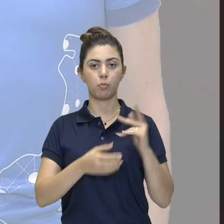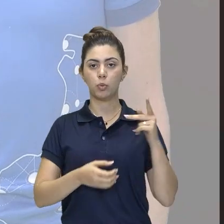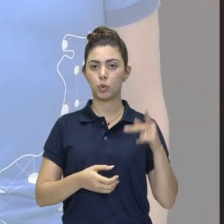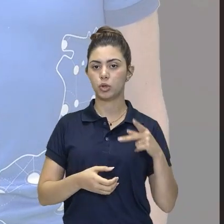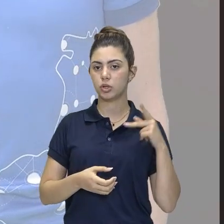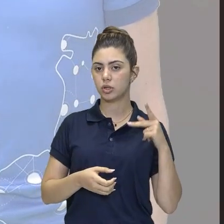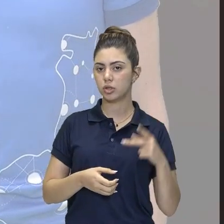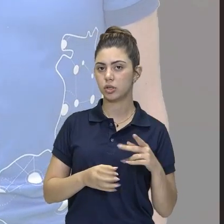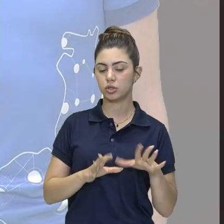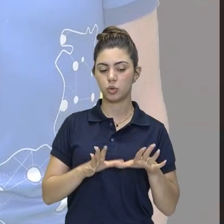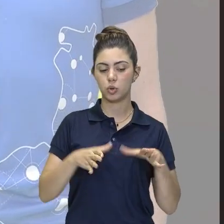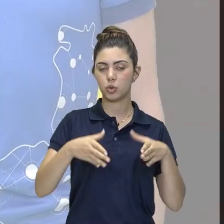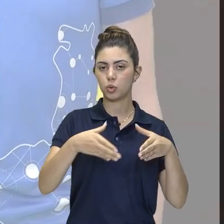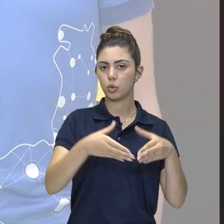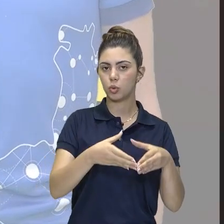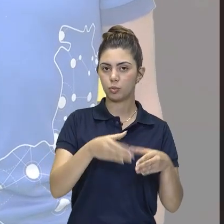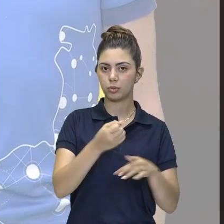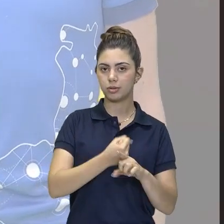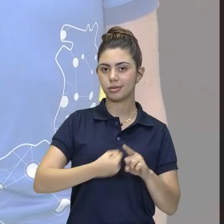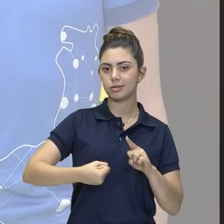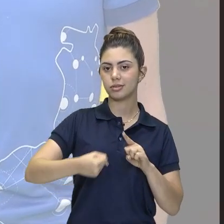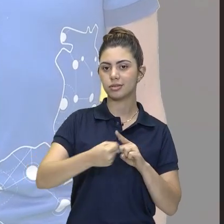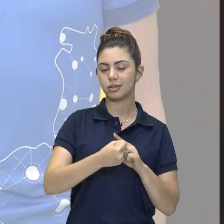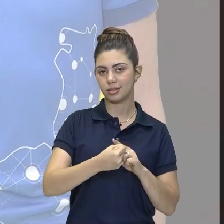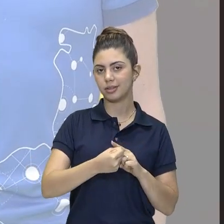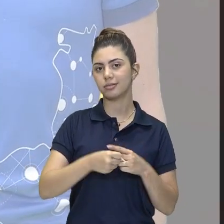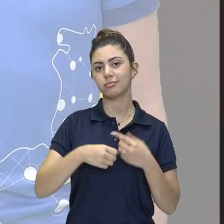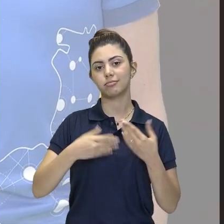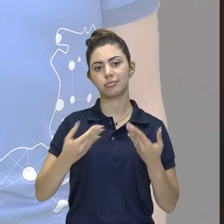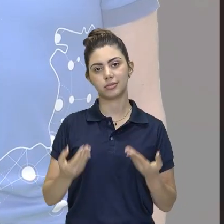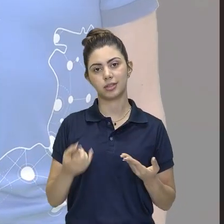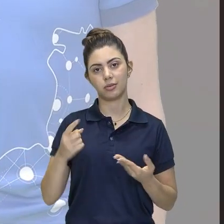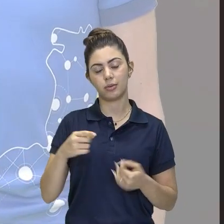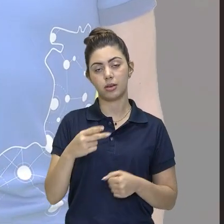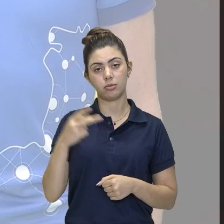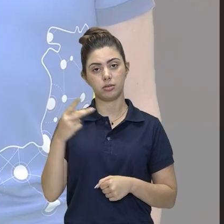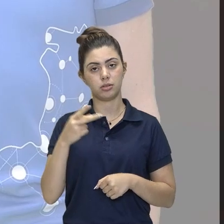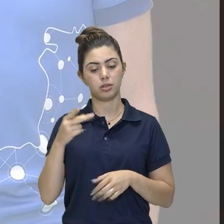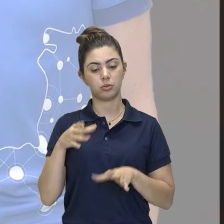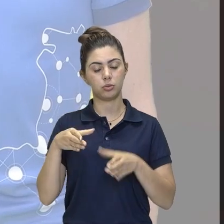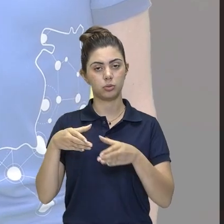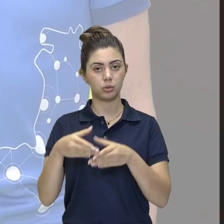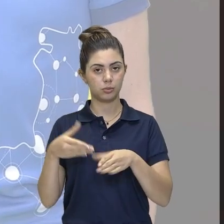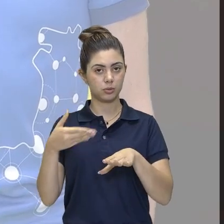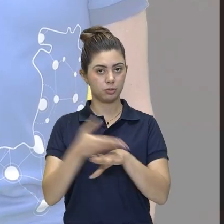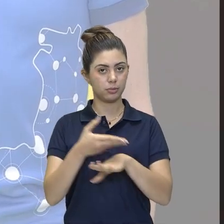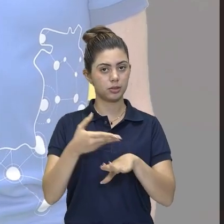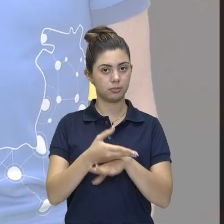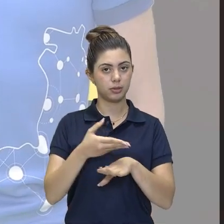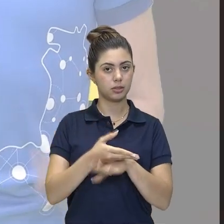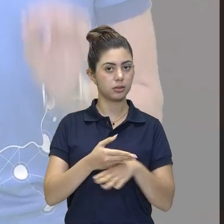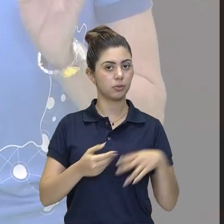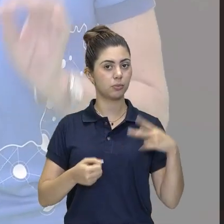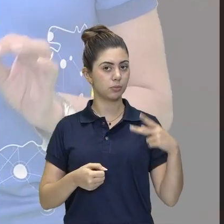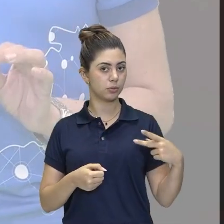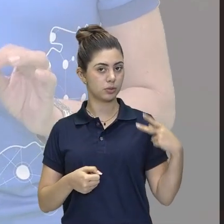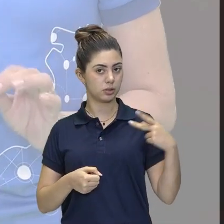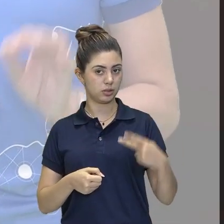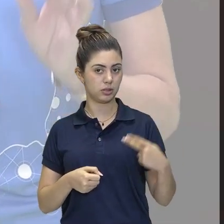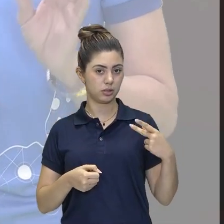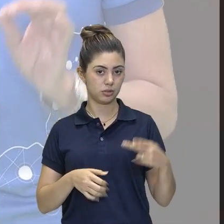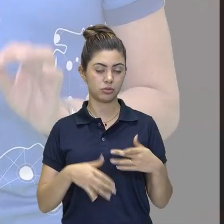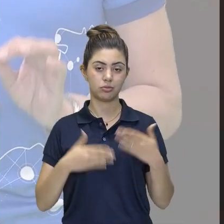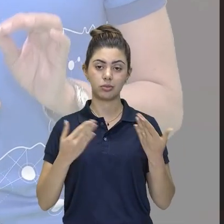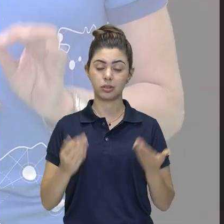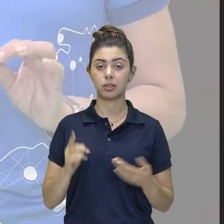sua comunidade, você está no segundo nível de participação política, de